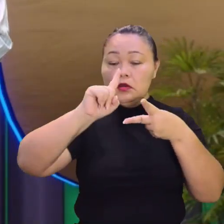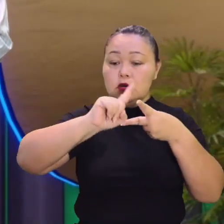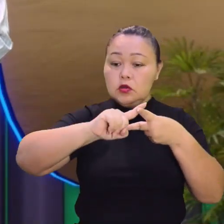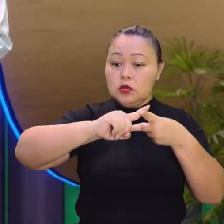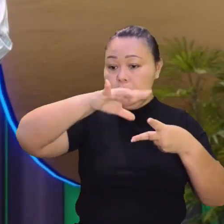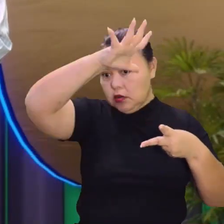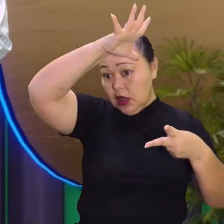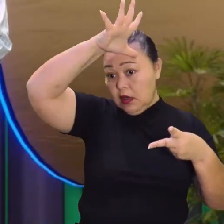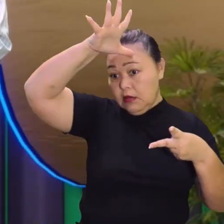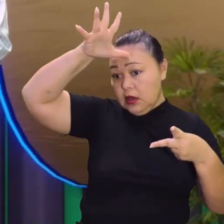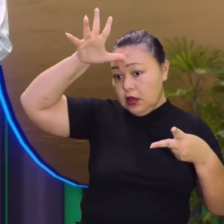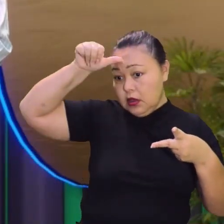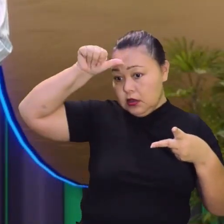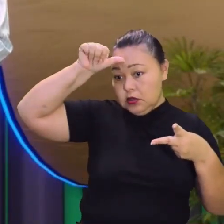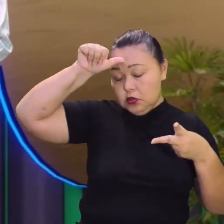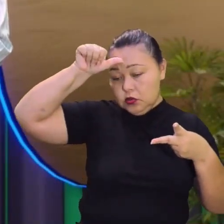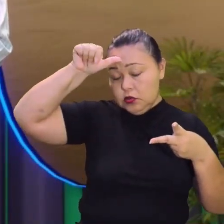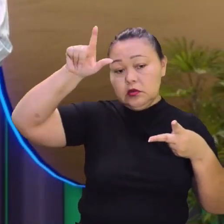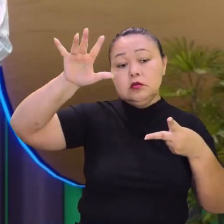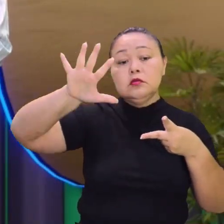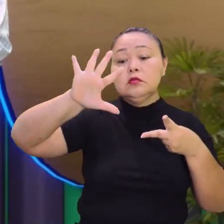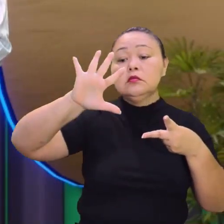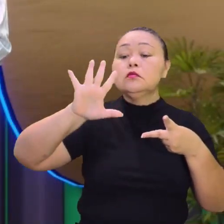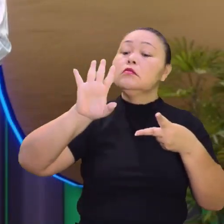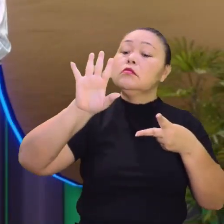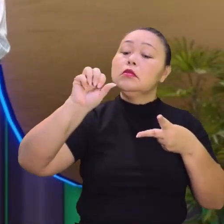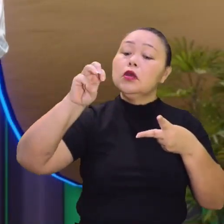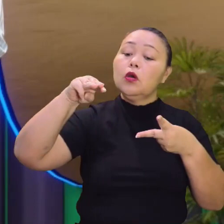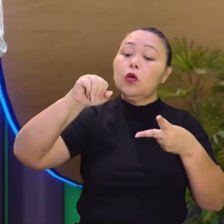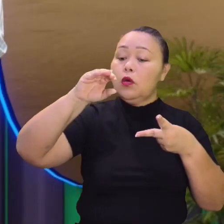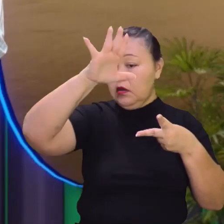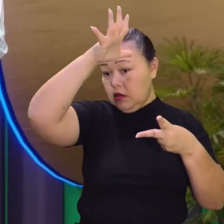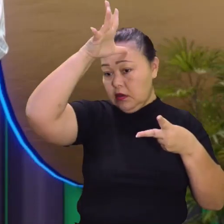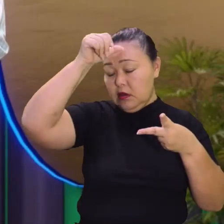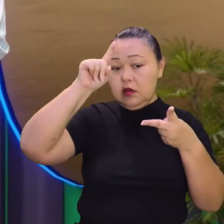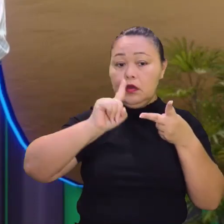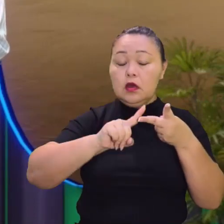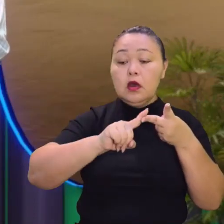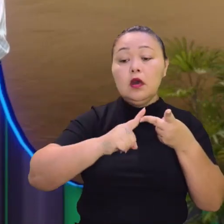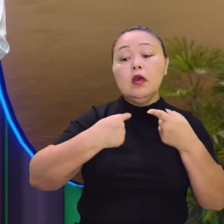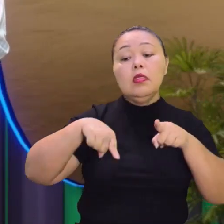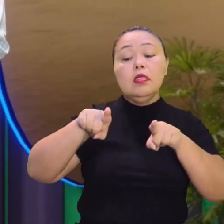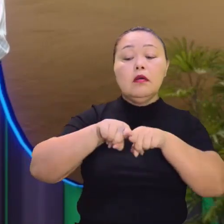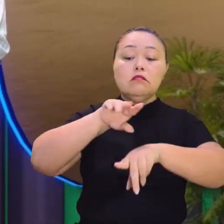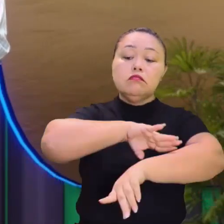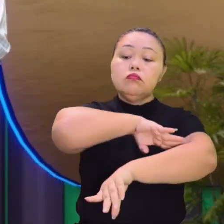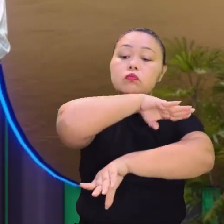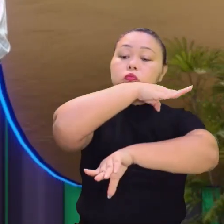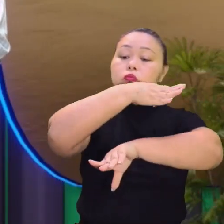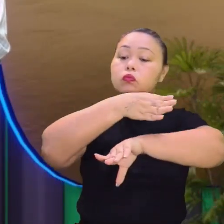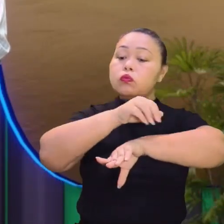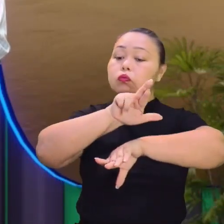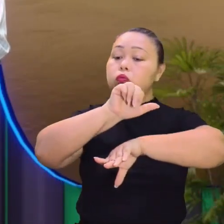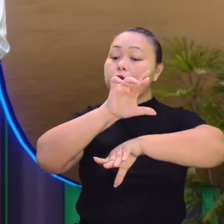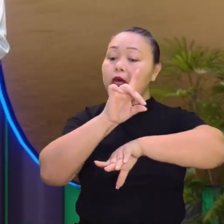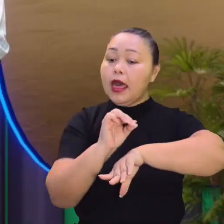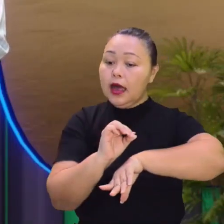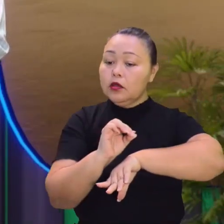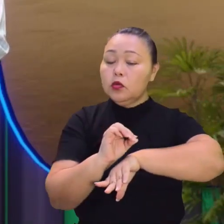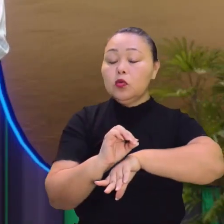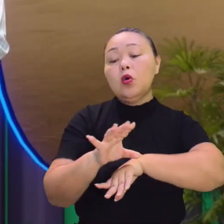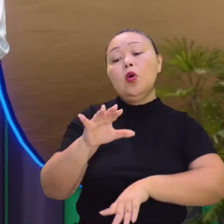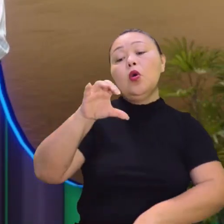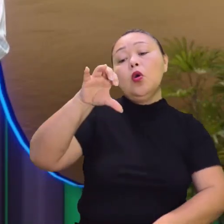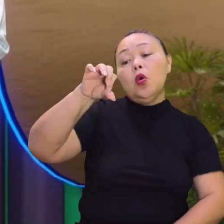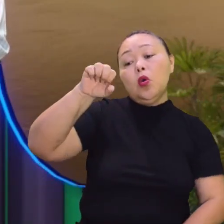bioma amazônico, anote aí, ó, bioma amazônico e o bioma do Cerrado. Só que 98%